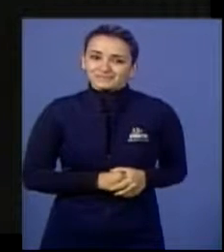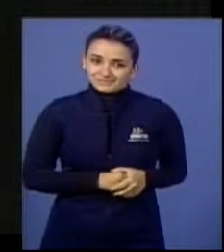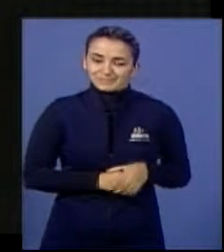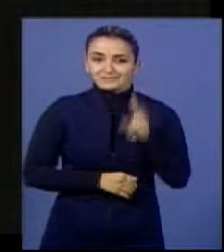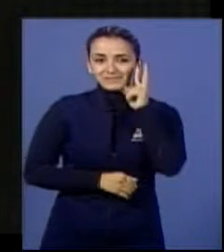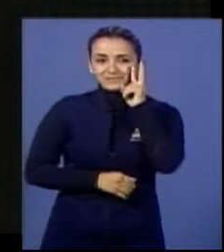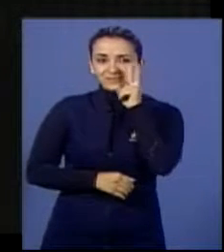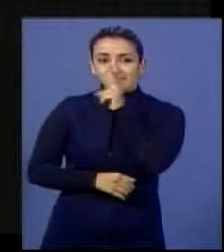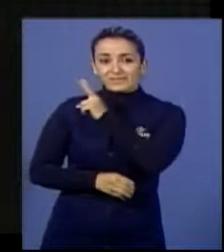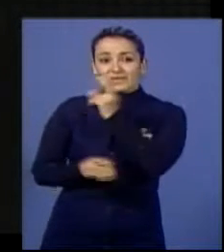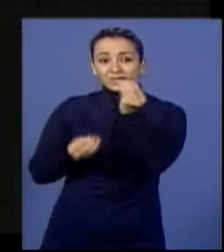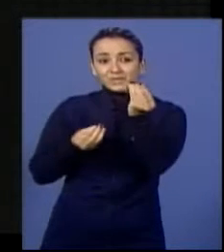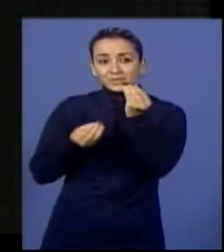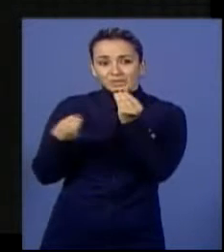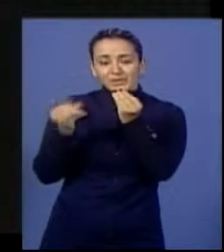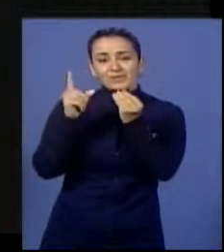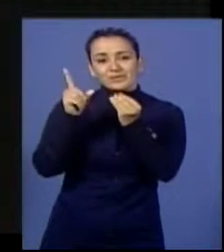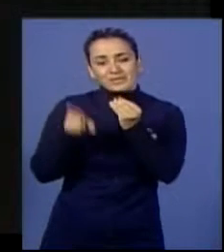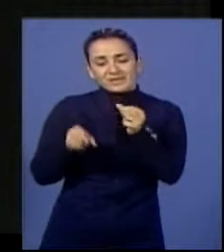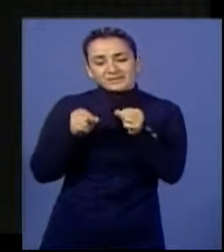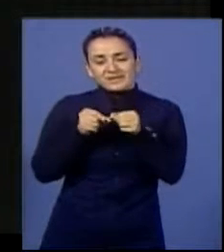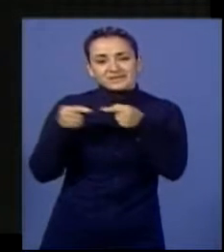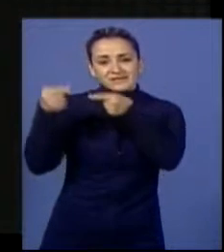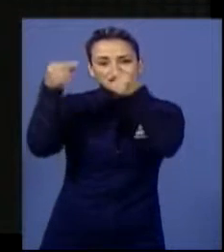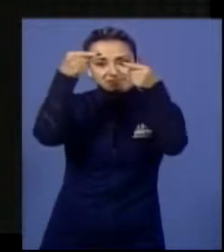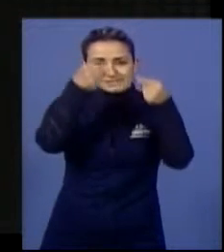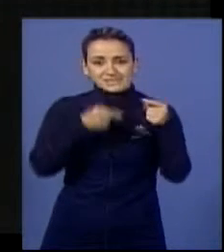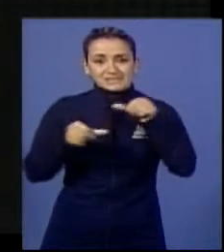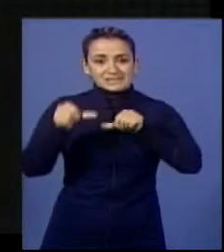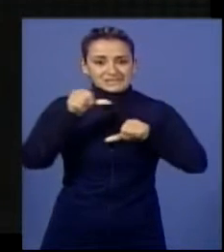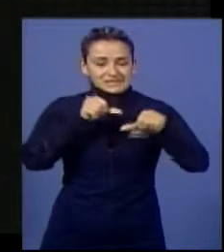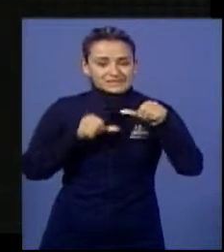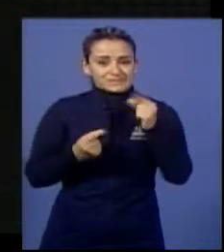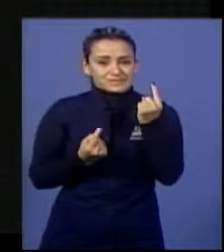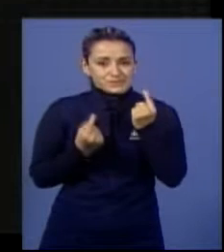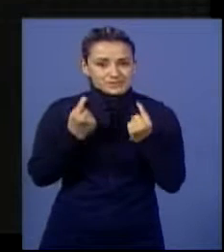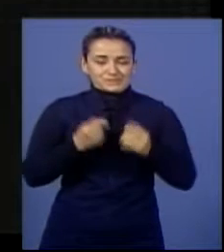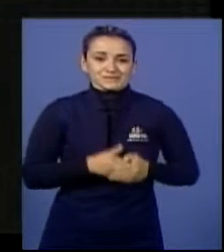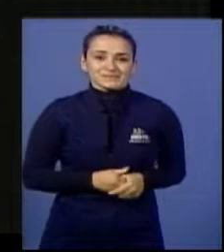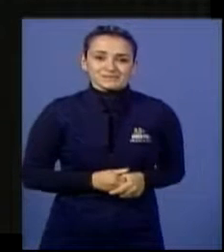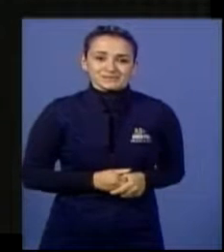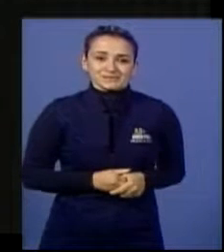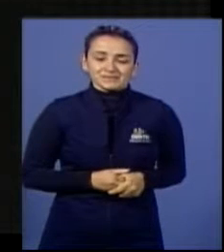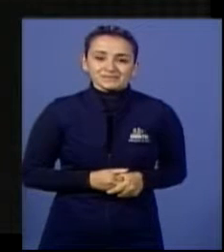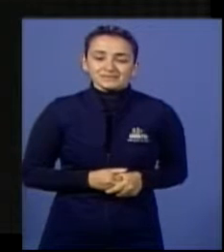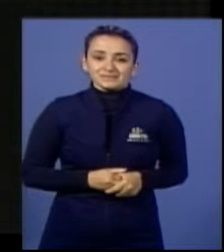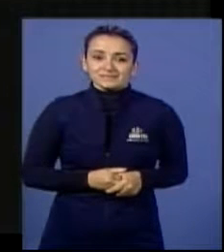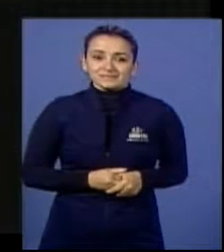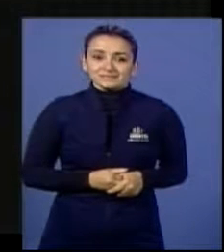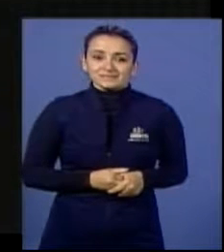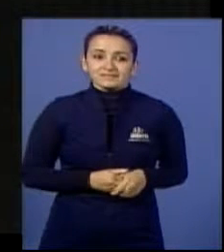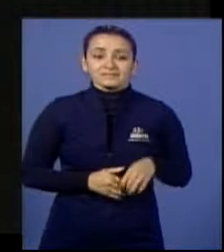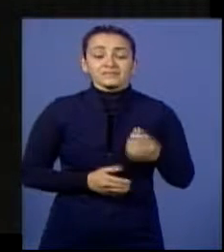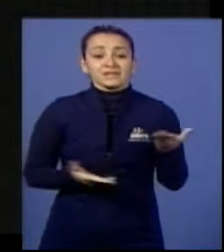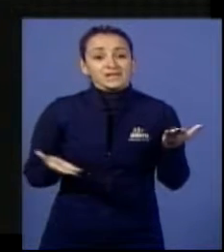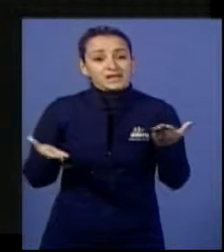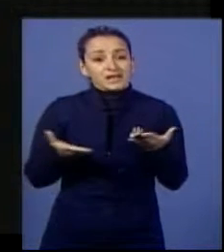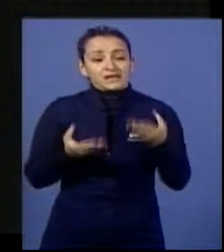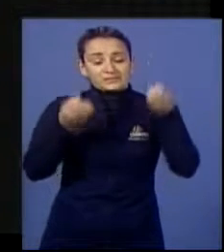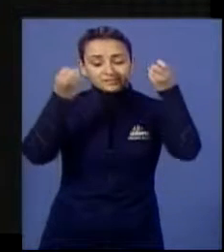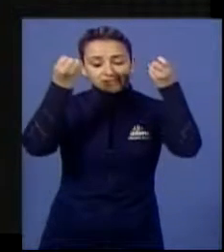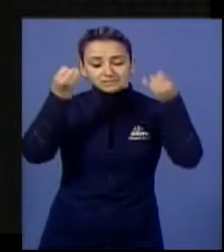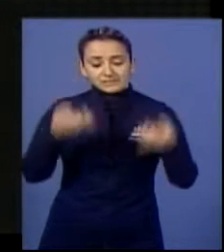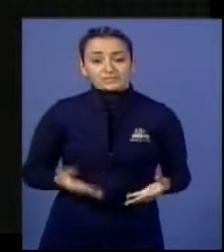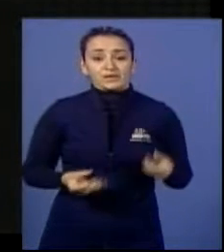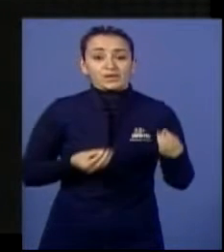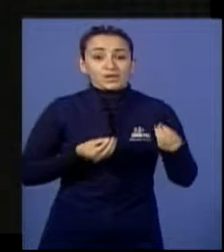faz a tradução de como é a substância. Tranquilo? Vamos adiante. Então nós temos que comentar aqui o seguinte,